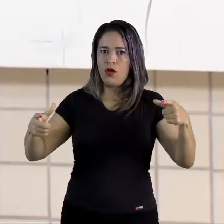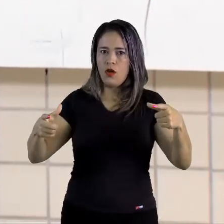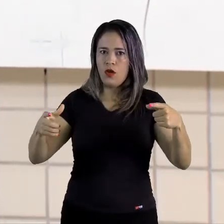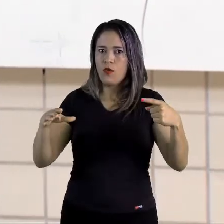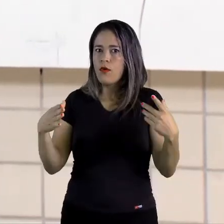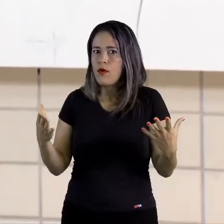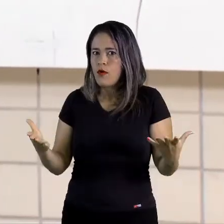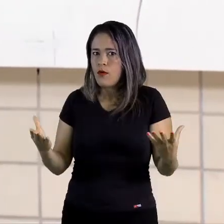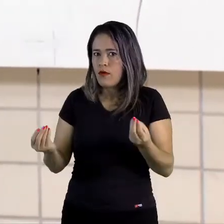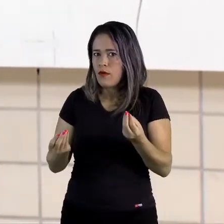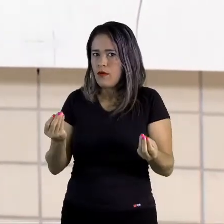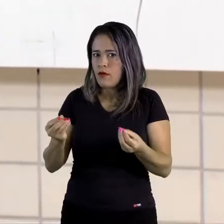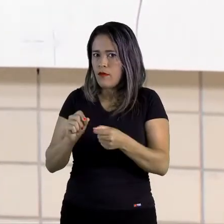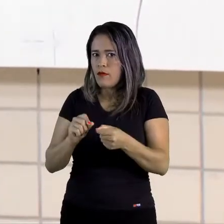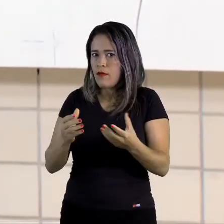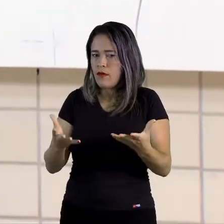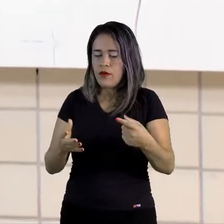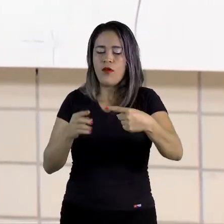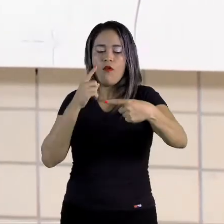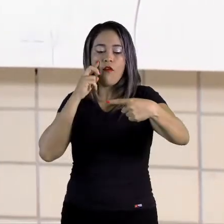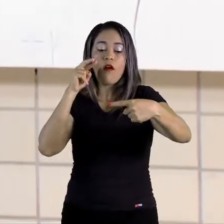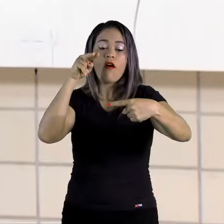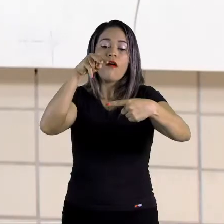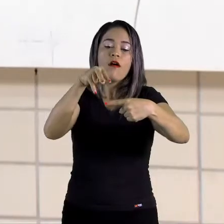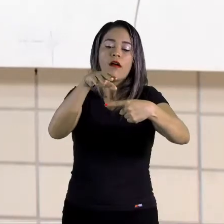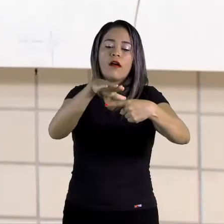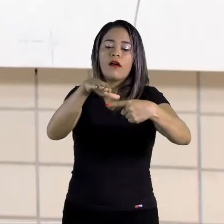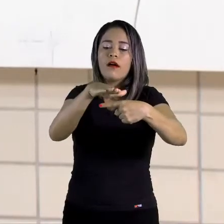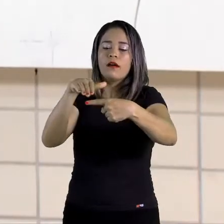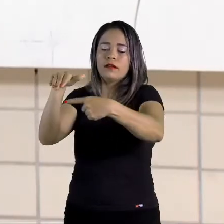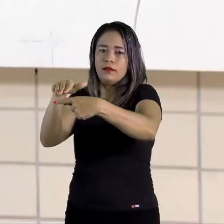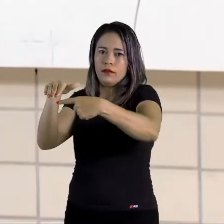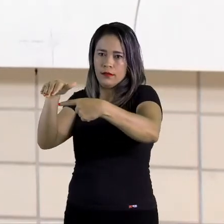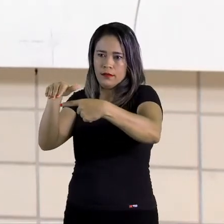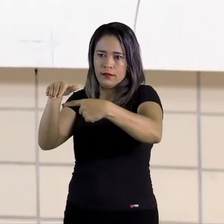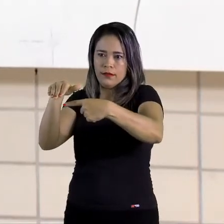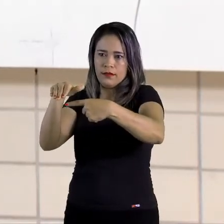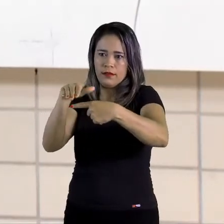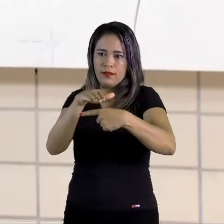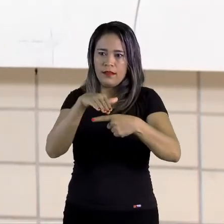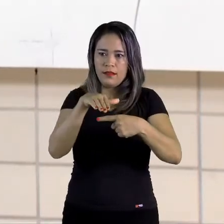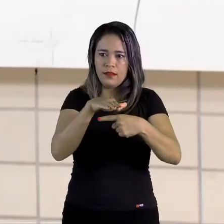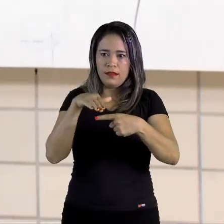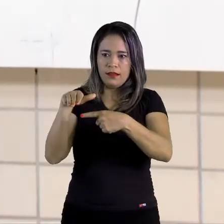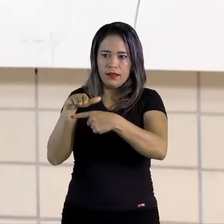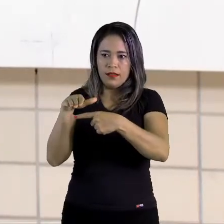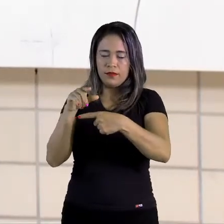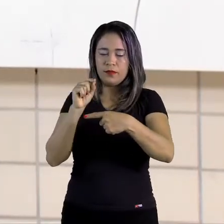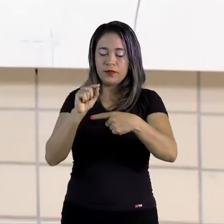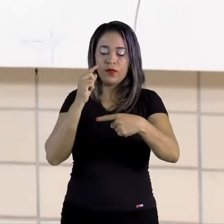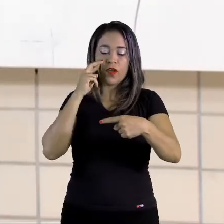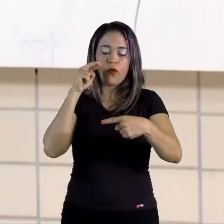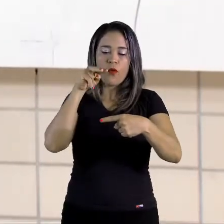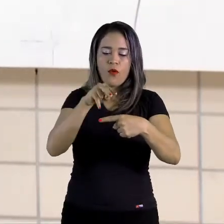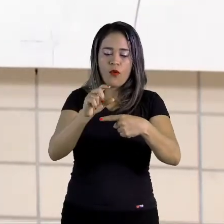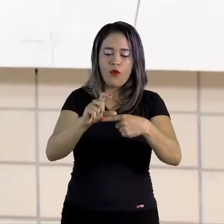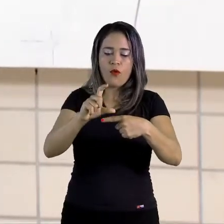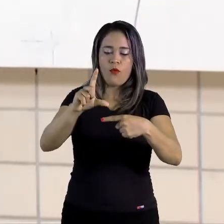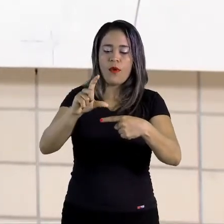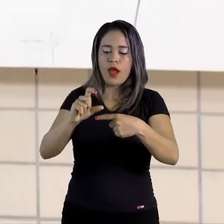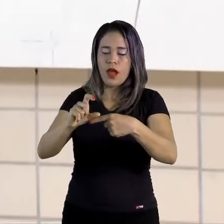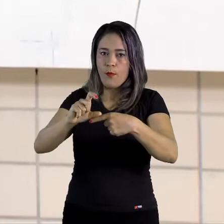eu vou olhar o numerador. Quando os denominadores são iguais, eu olho o maior